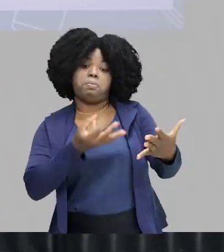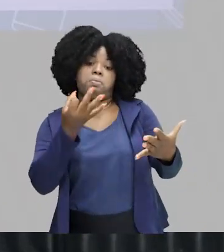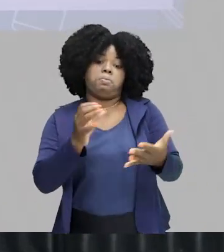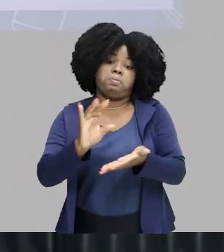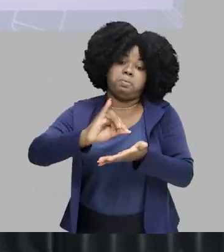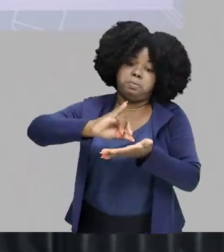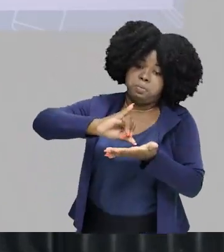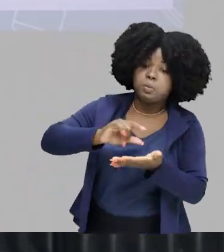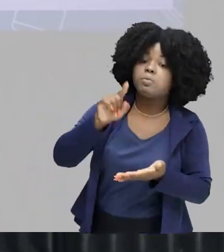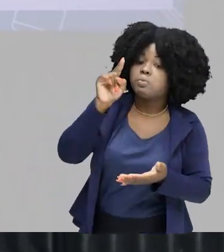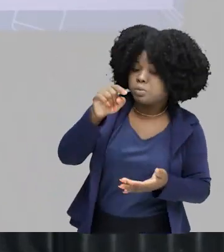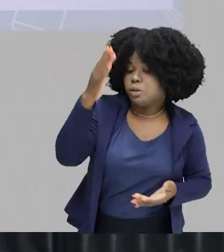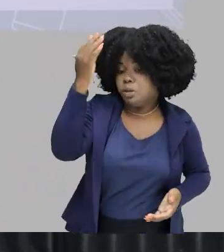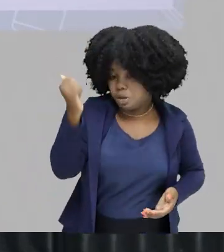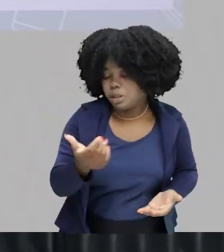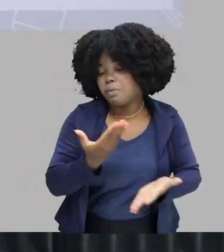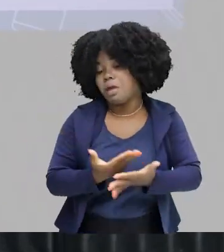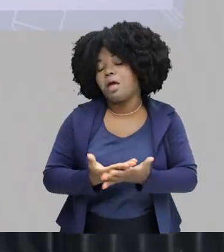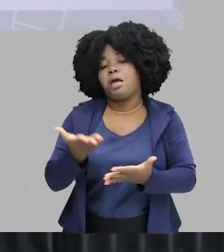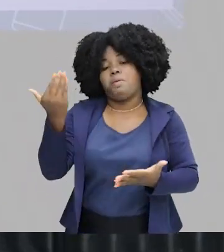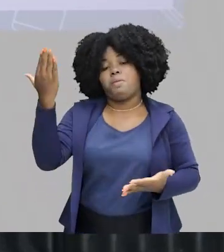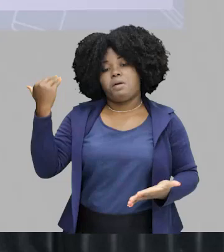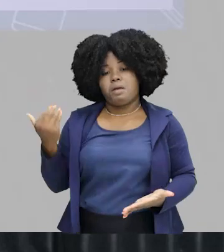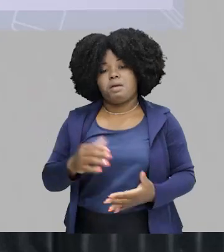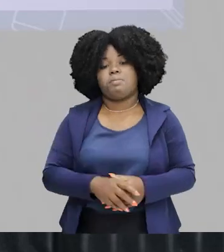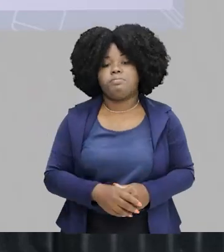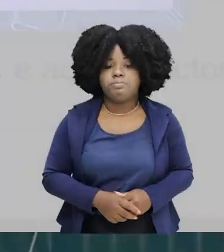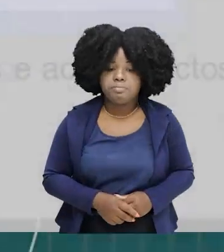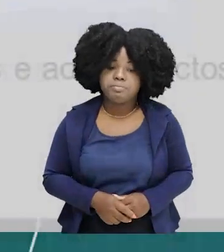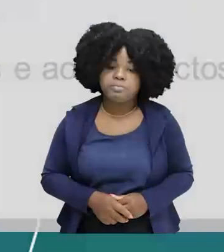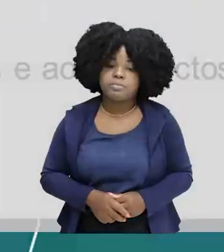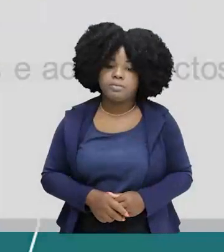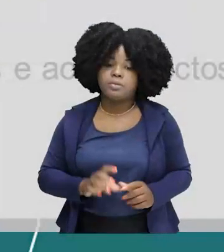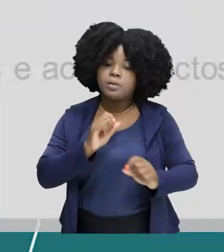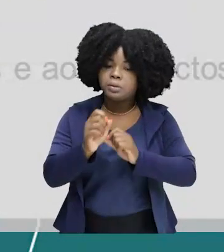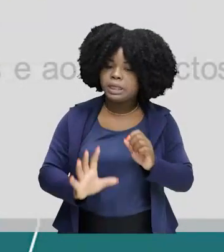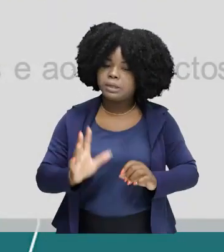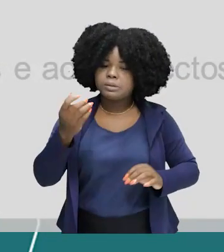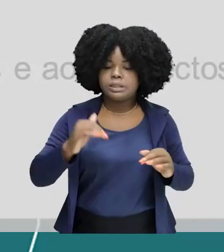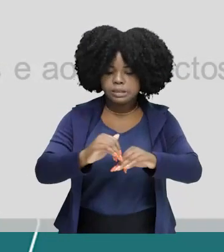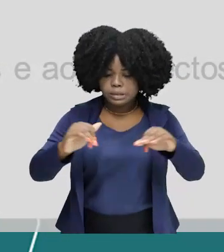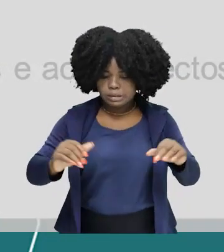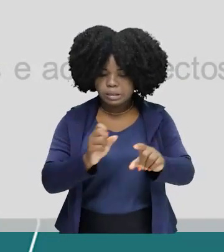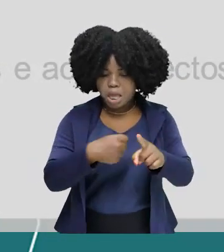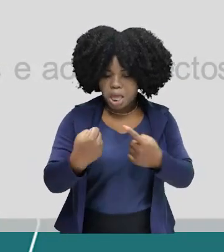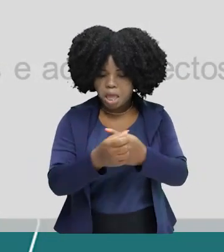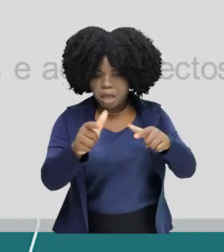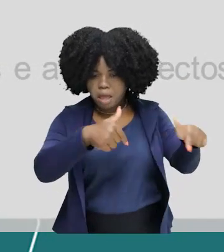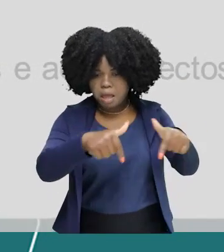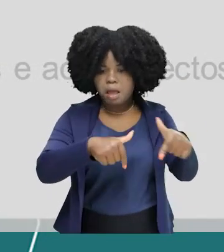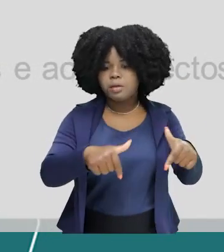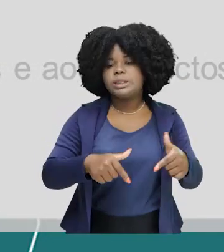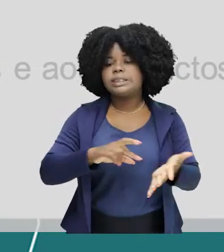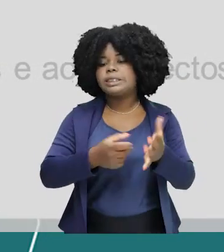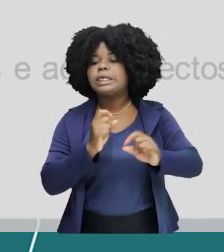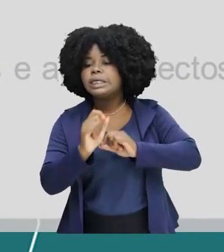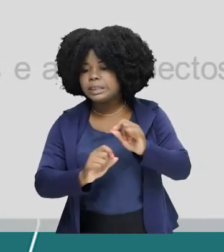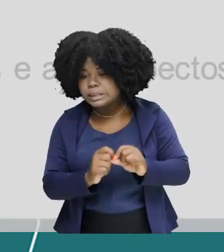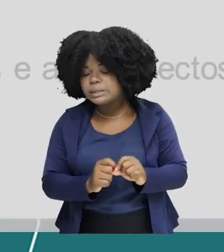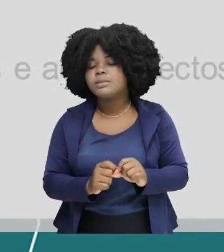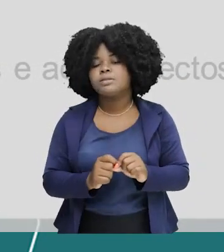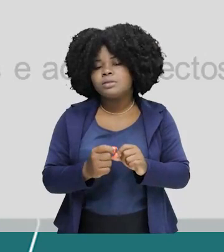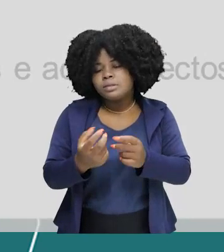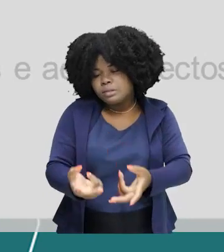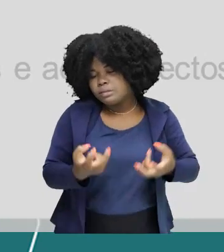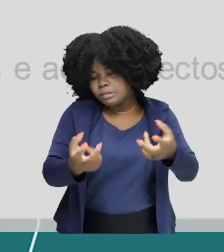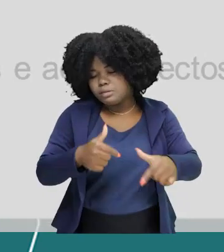capitalismo, você sabe disso, das aulas anteriores. Então, para Marx, a divisão social do trabalho nada mais é do que o quê? Do que a